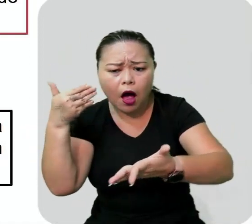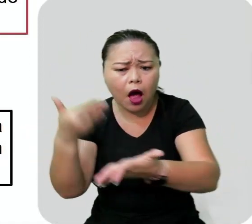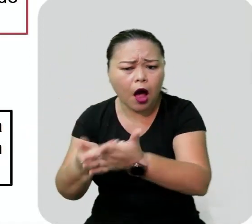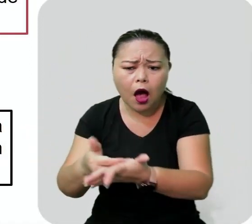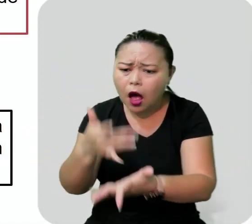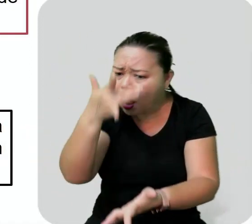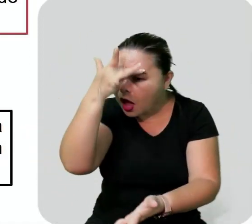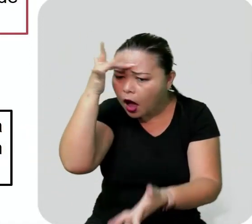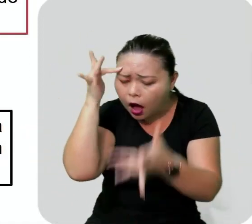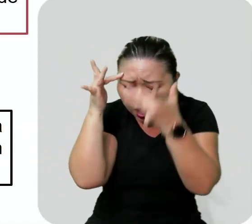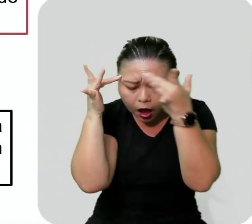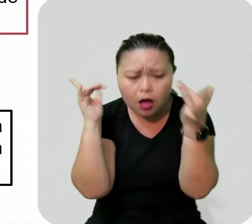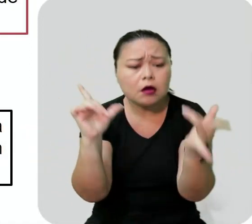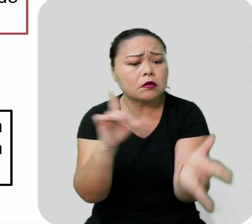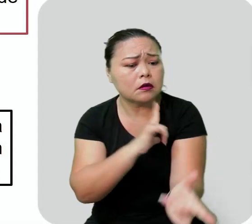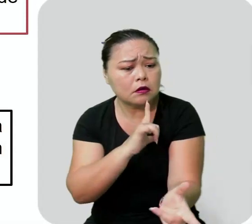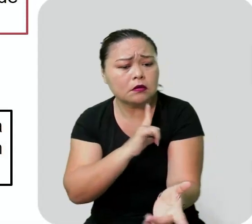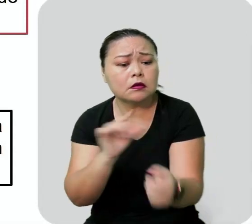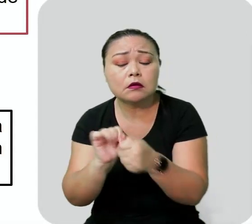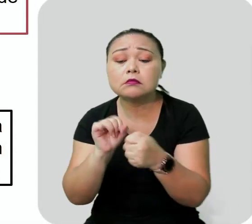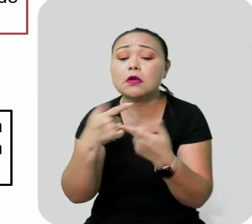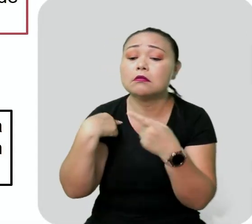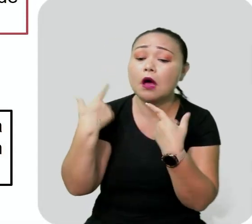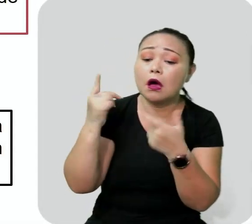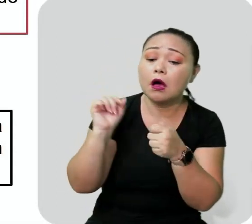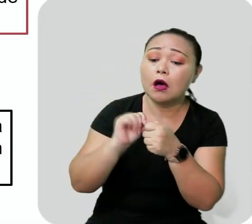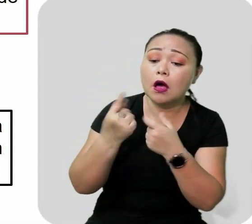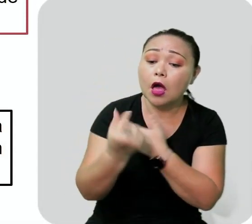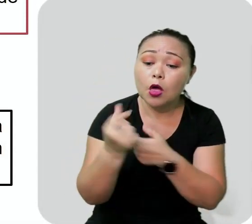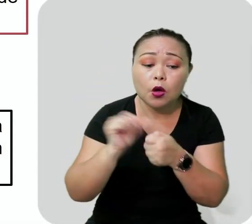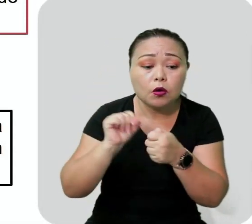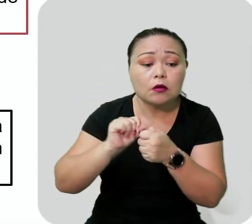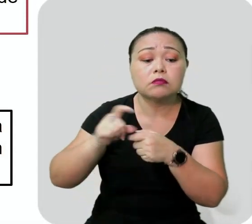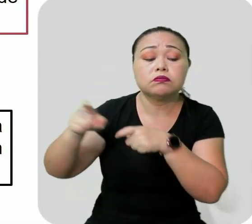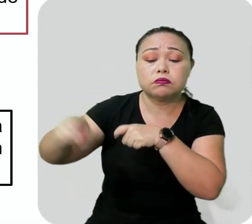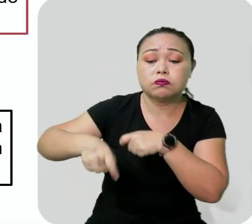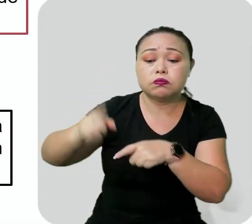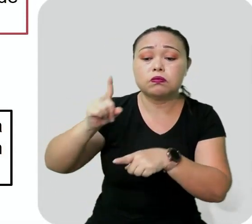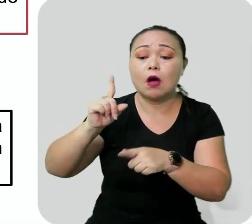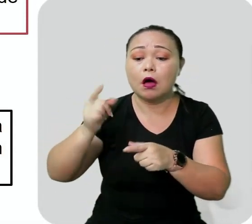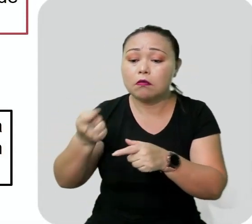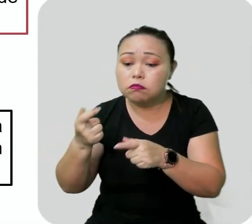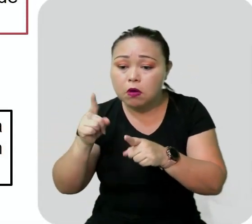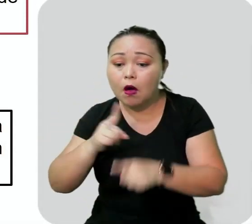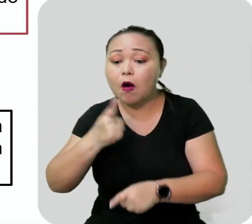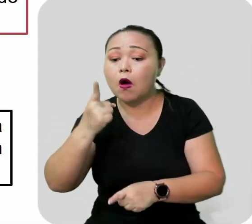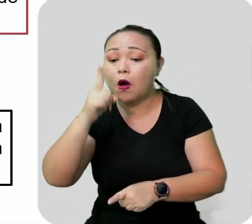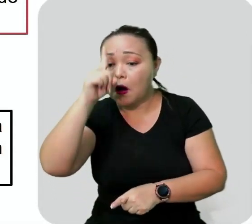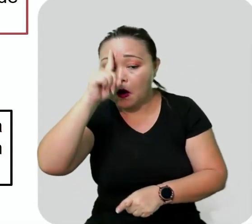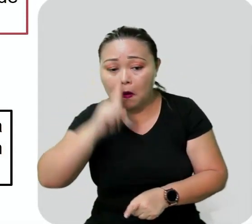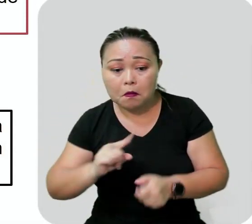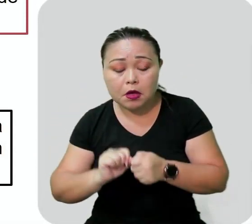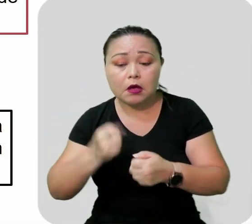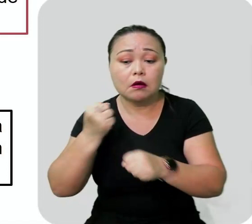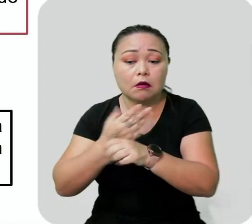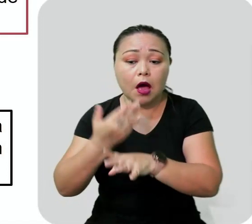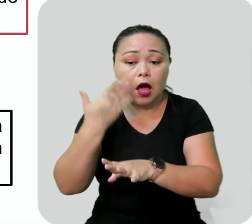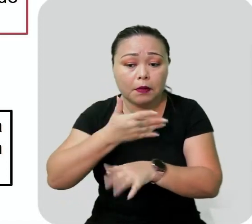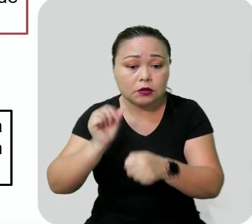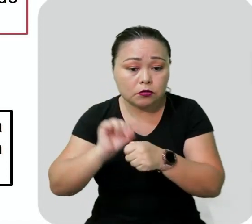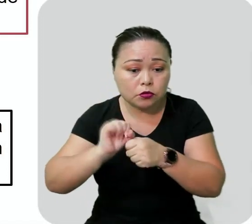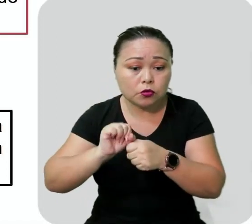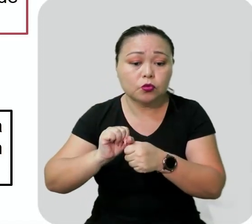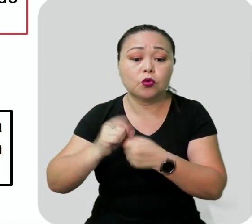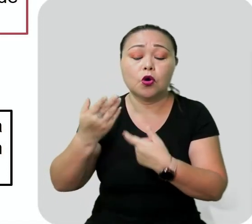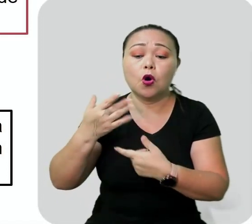Muita gente. Eles também plantavam o milho, a batata doce e o tabaco. Desenvolveram a tecelagem, a cerâmica,